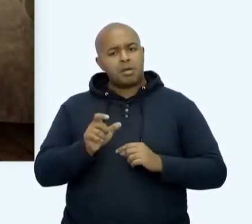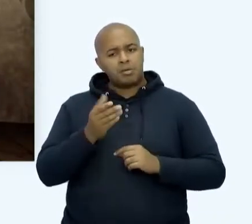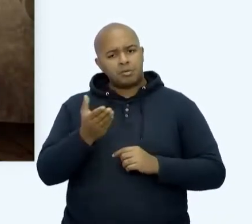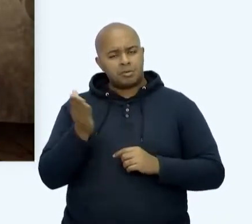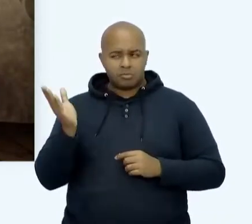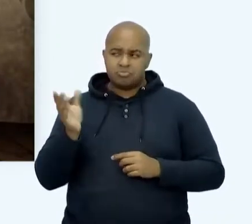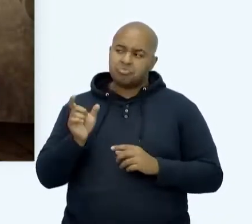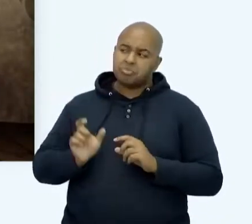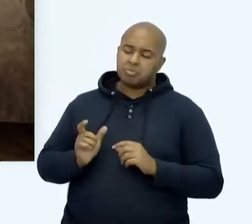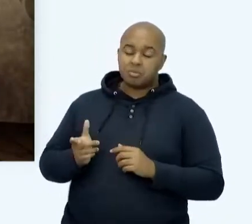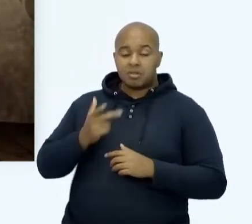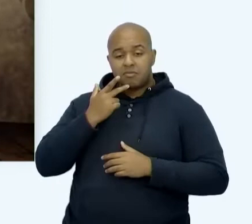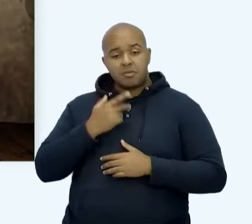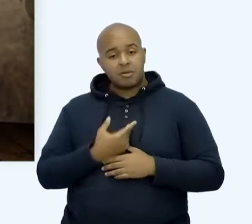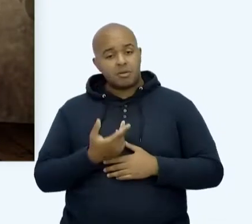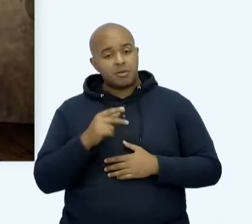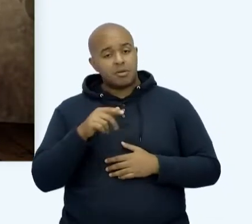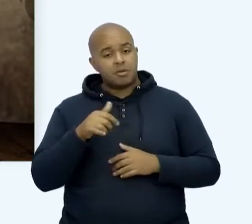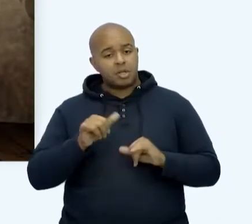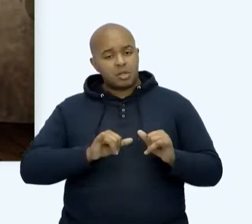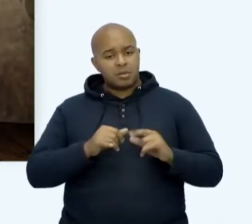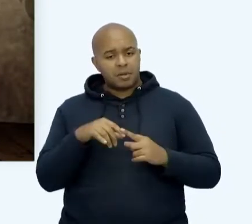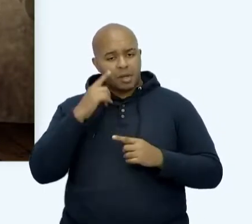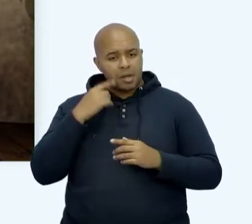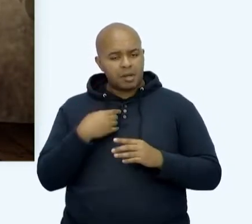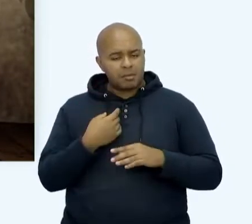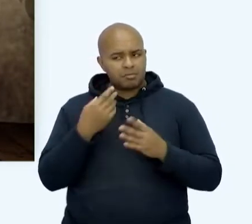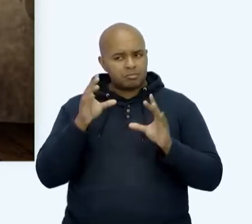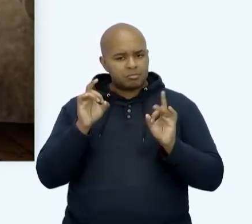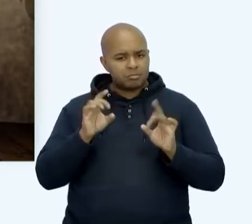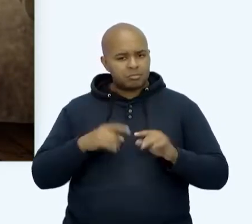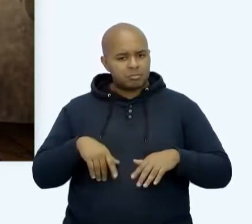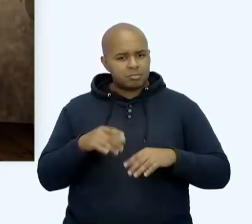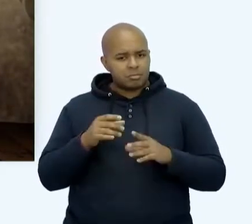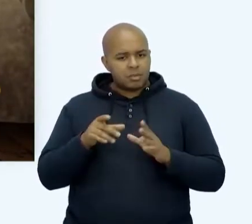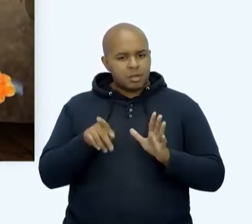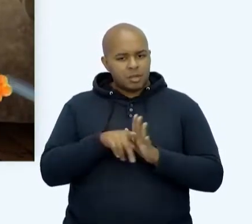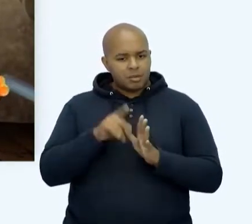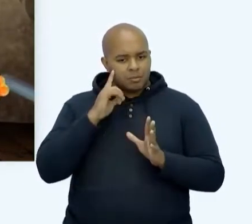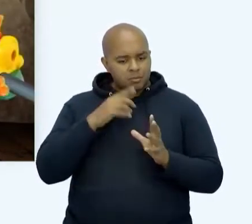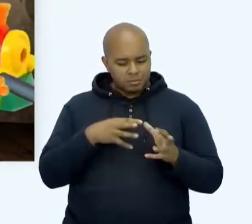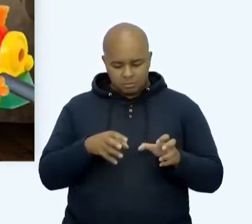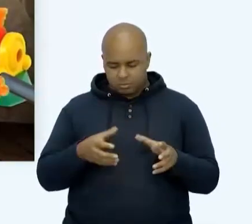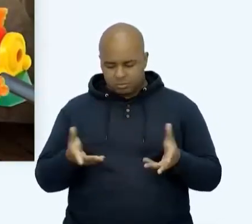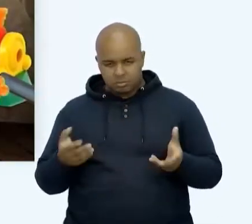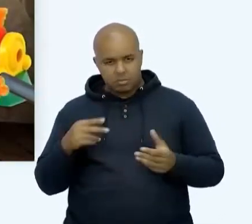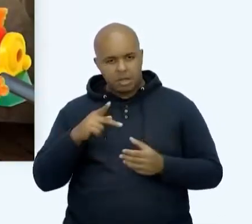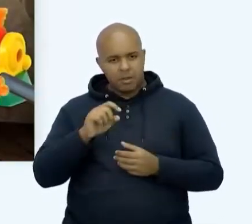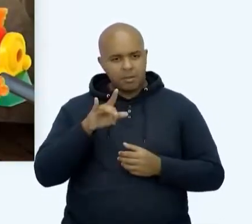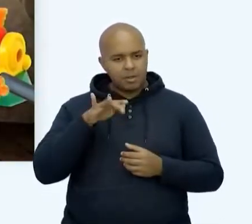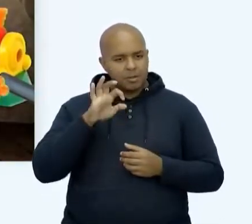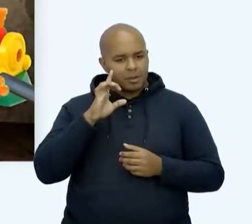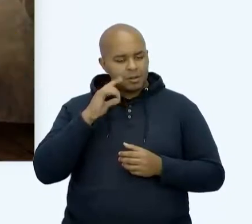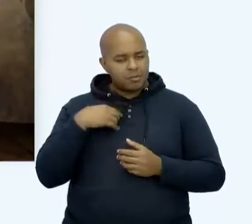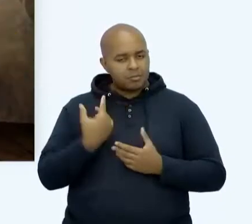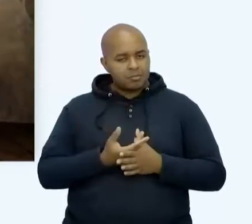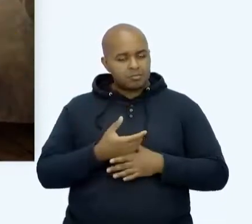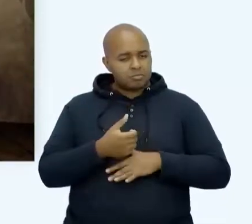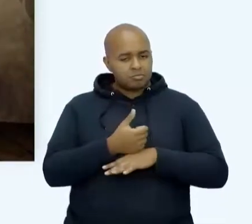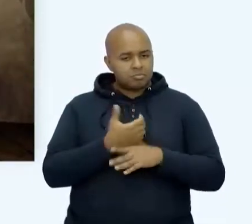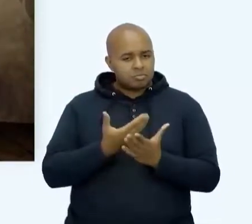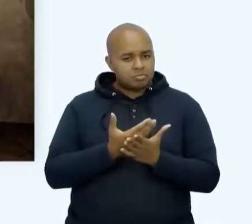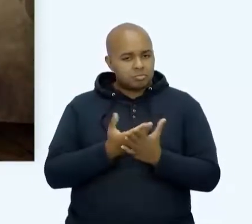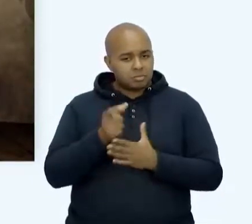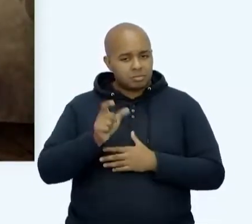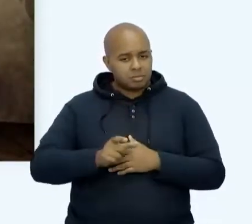você? Eu sou um químico, mas a minha especialidade são esses queridos polímeros.